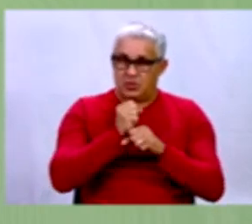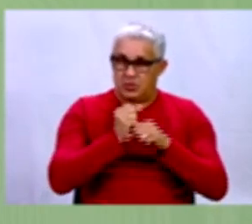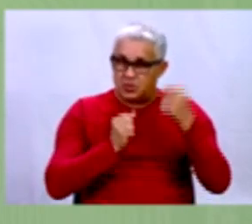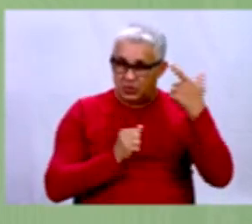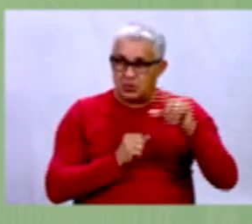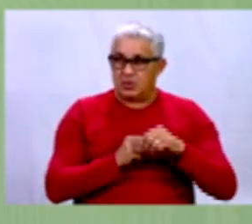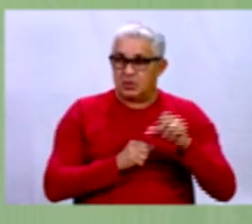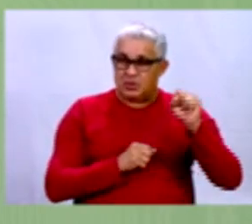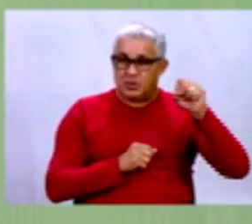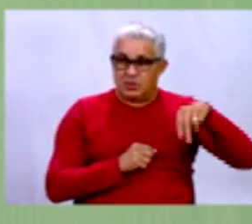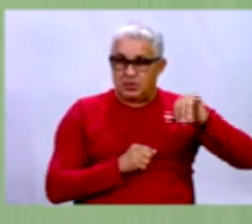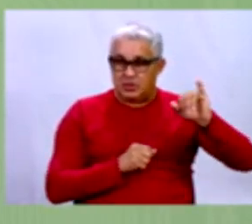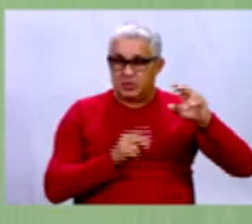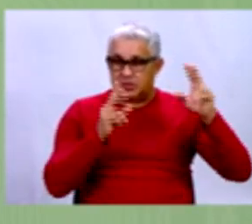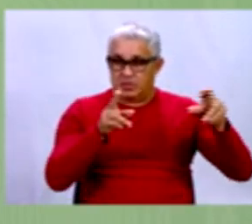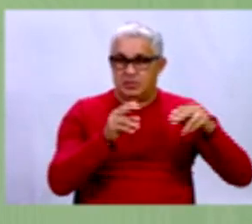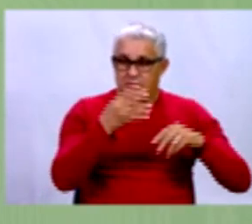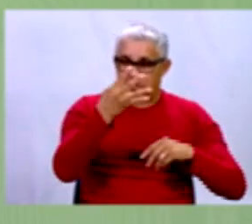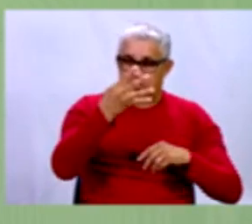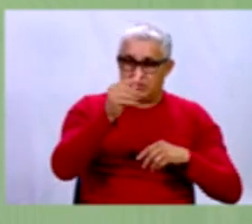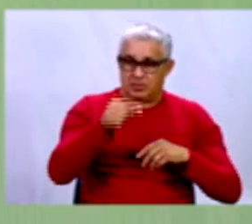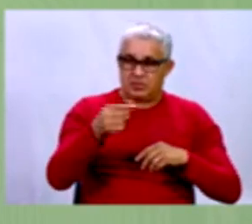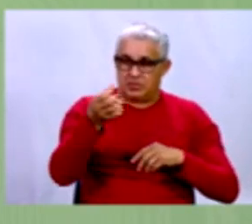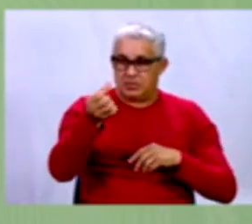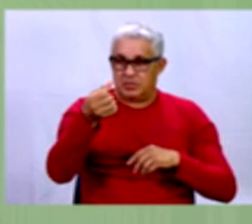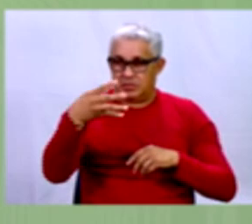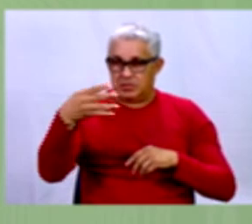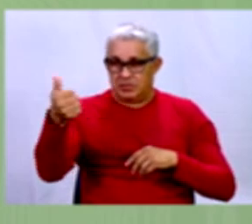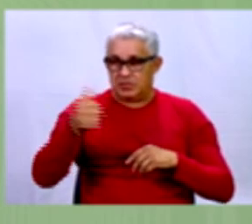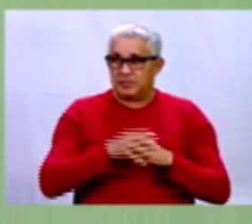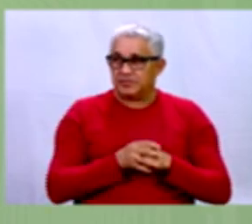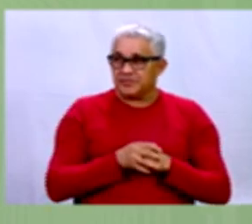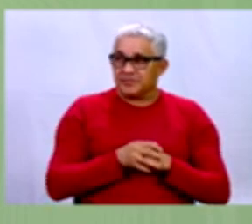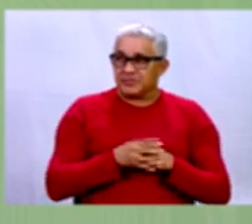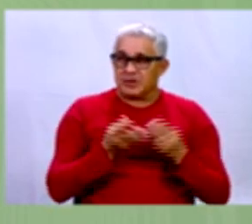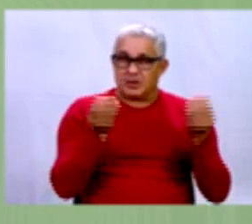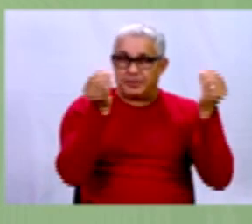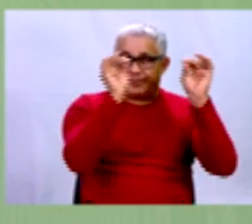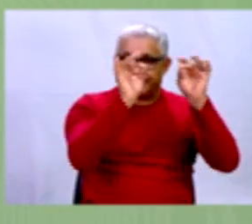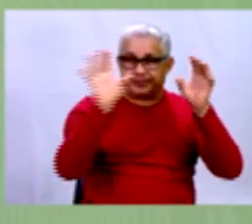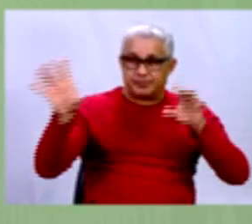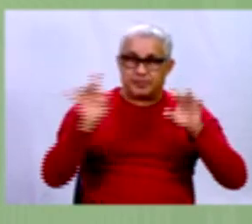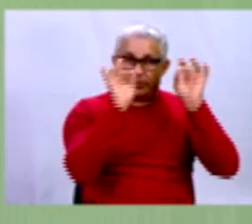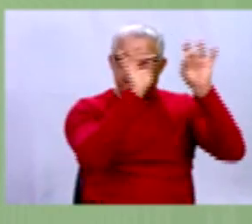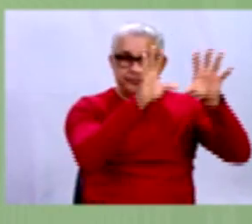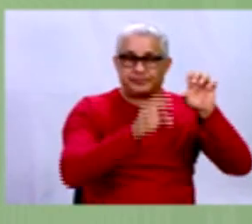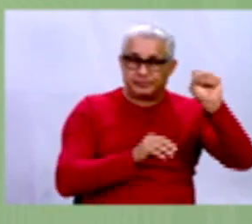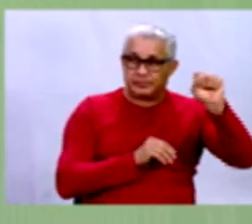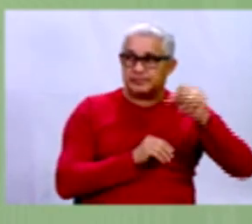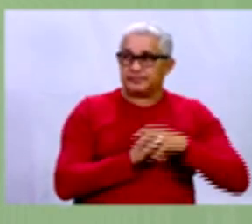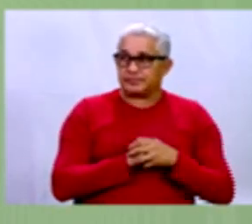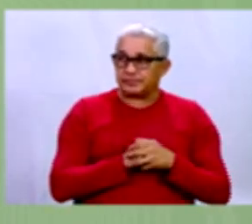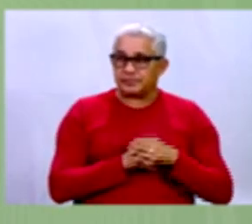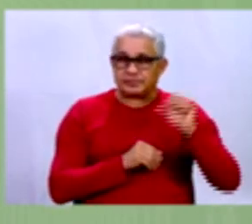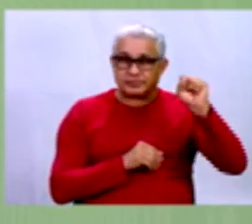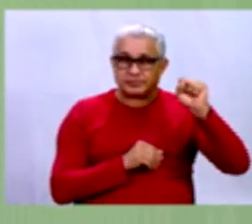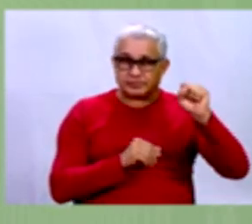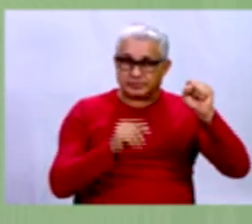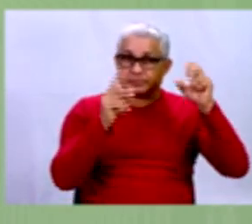meu SNI é igual a 4,641. Vamos colocar ele agora na fórmula do S. S é